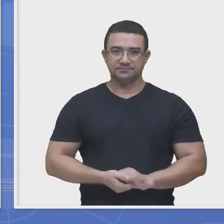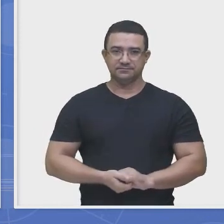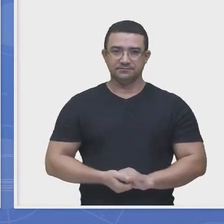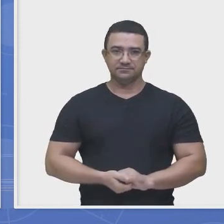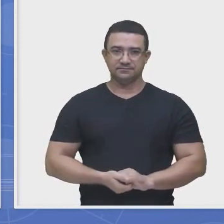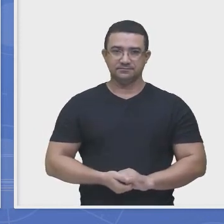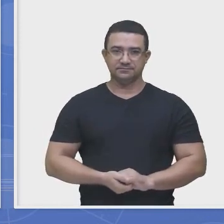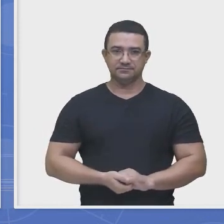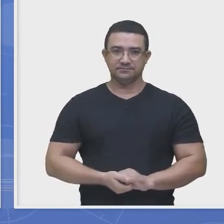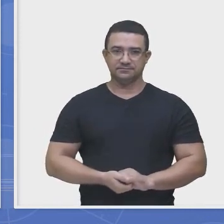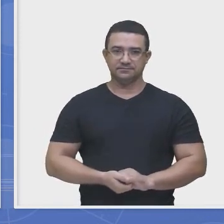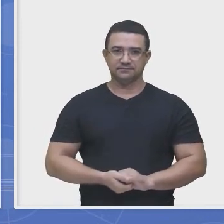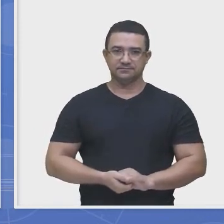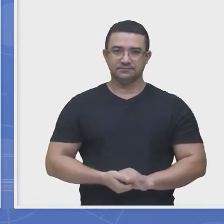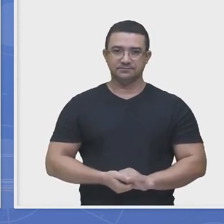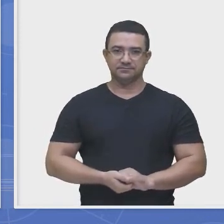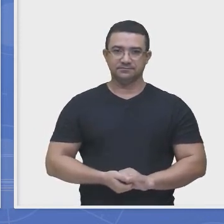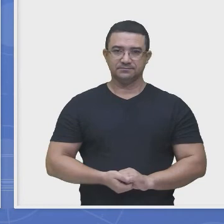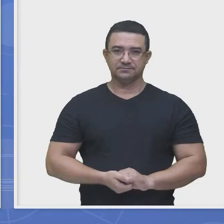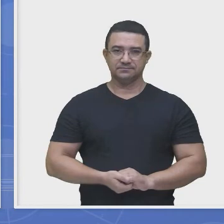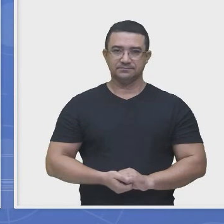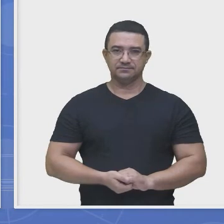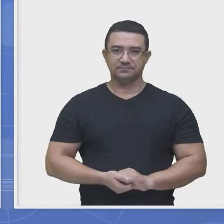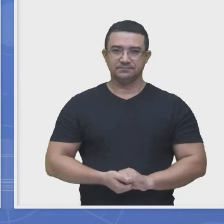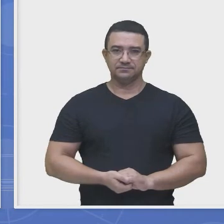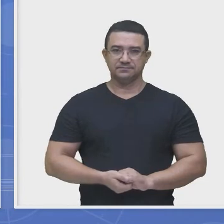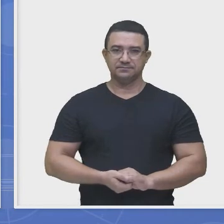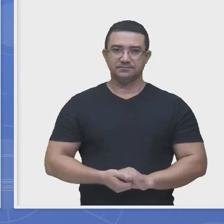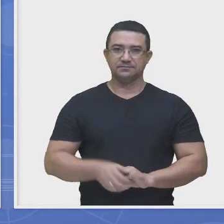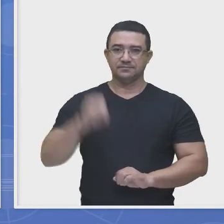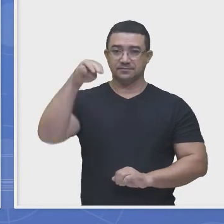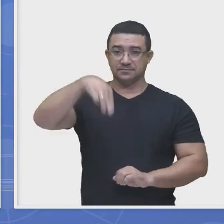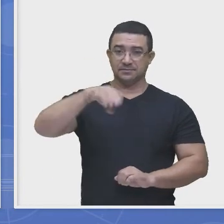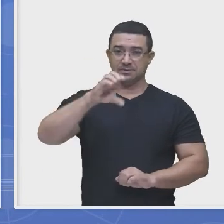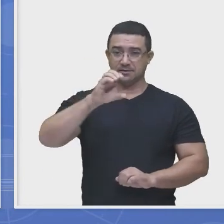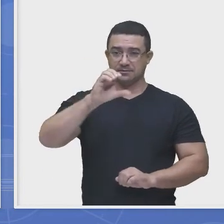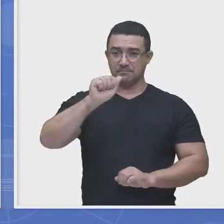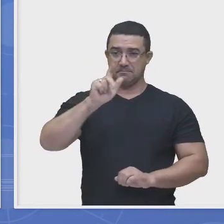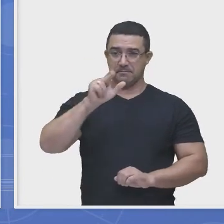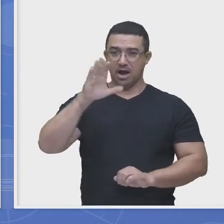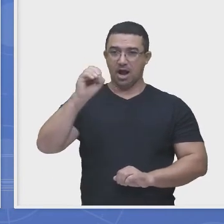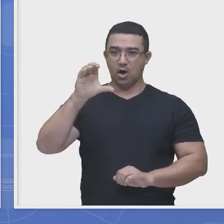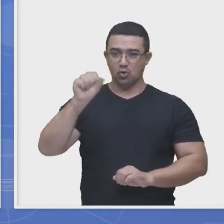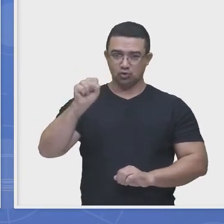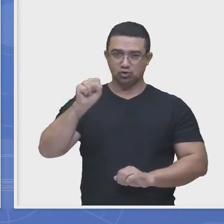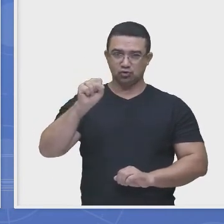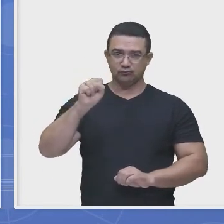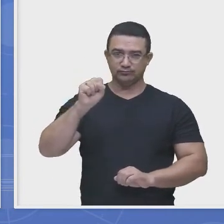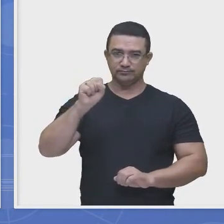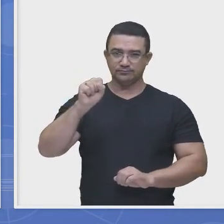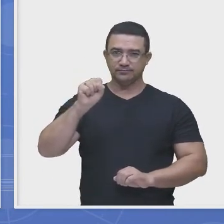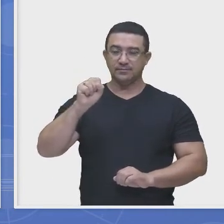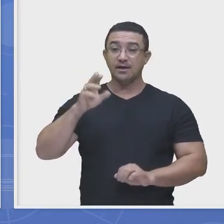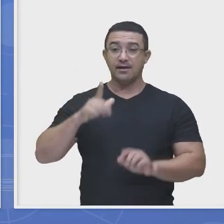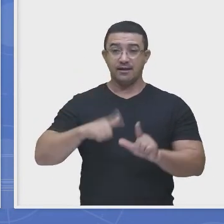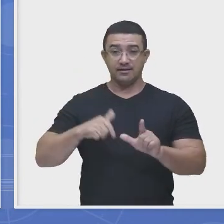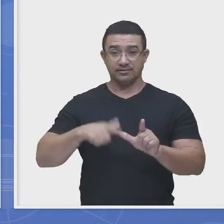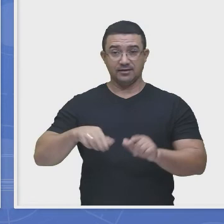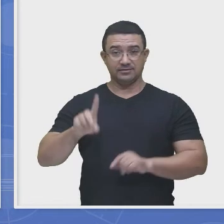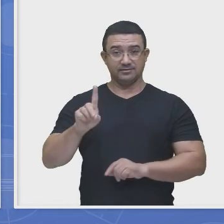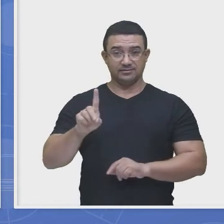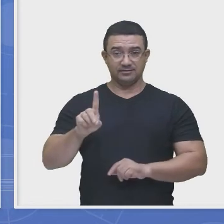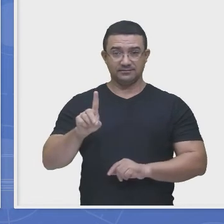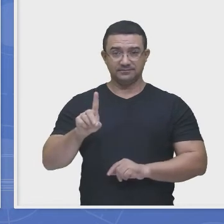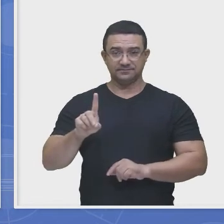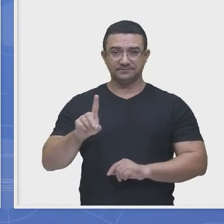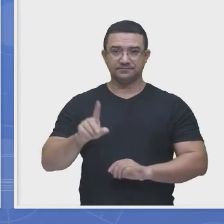da Yasmin, dizendo que a resposta correta é a letra D. Olha só, temos aí o Marcos William, né, que está participando com a gente lá